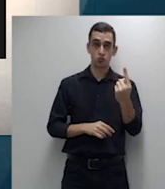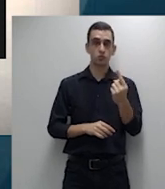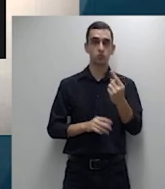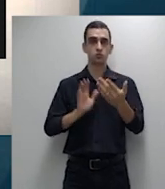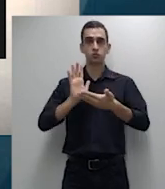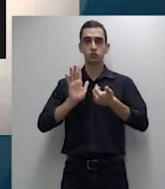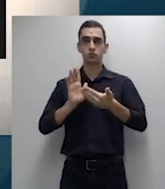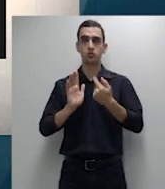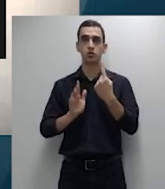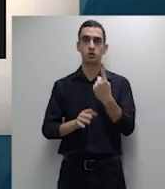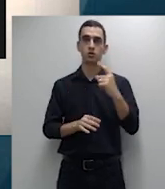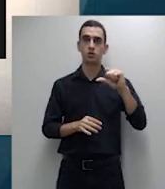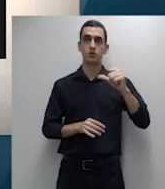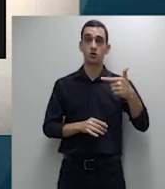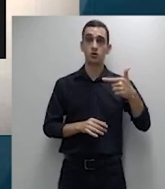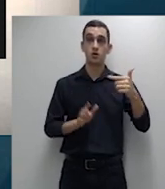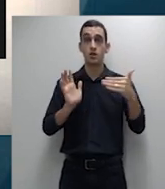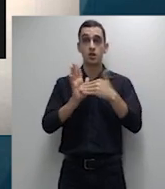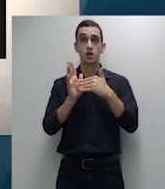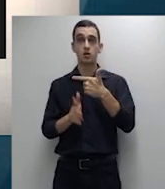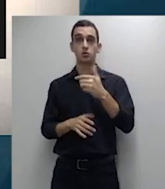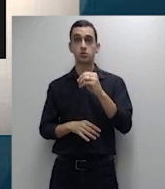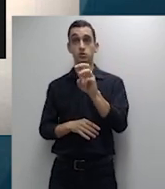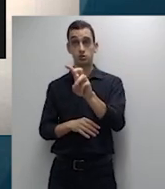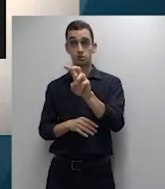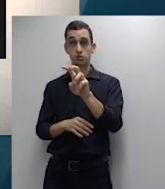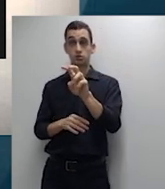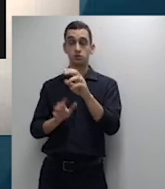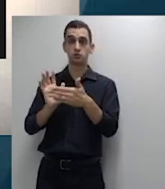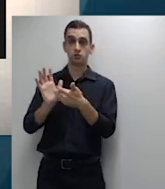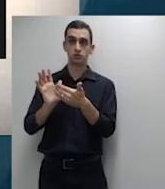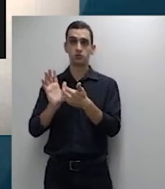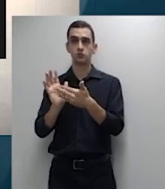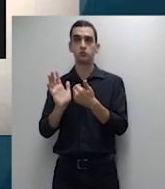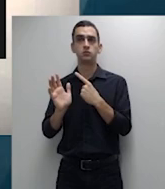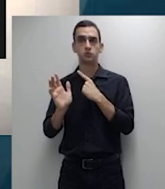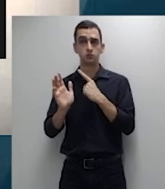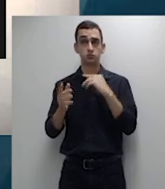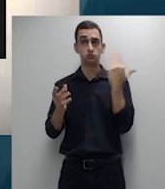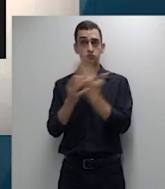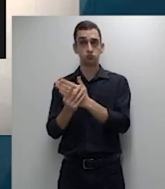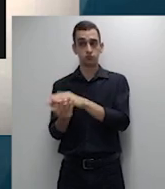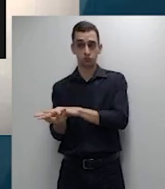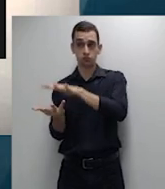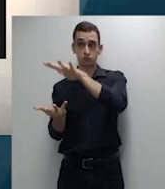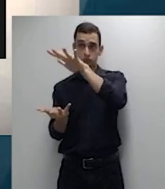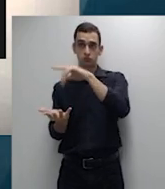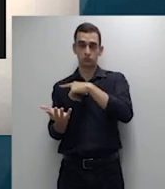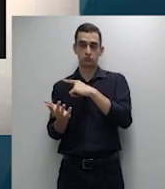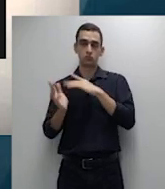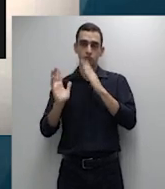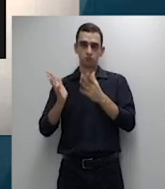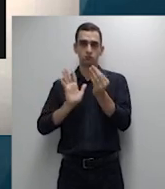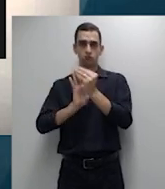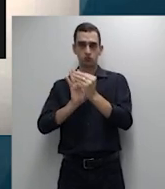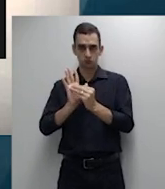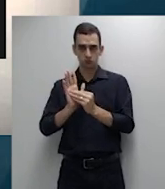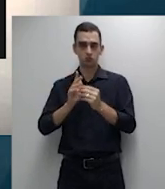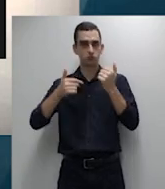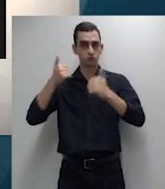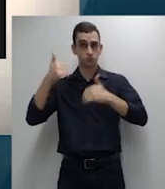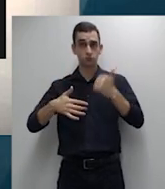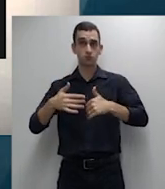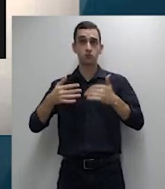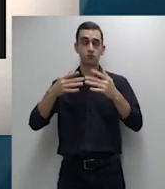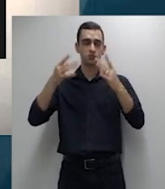192 o 205 36 da 561 dos Autos transcrevo aqui exatamente o que